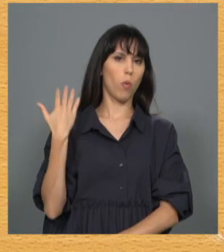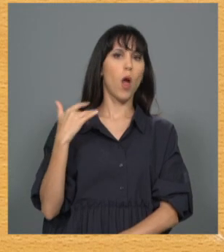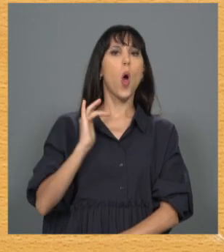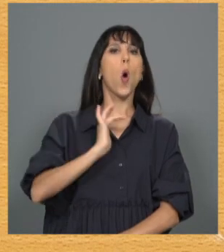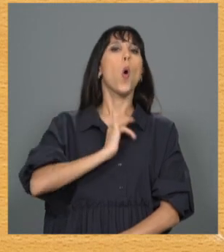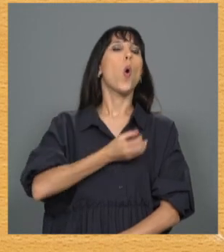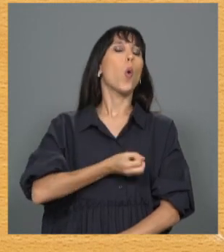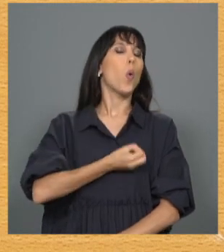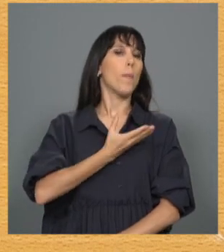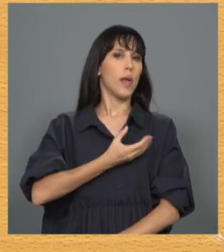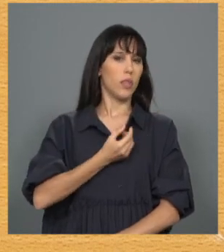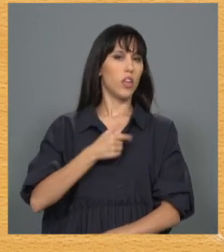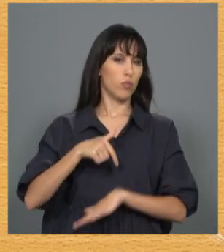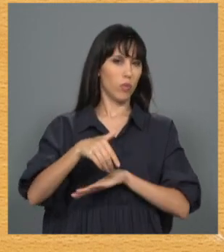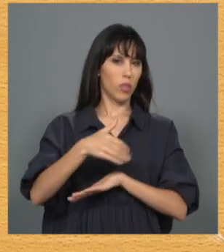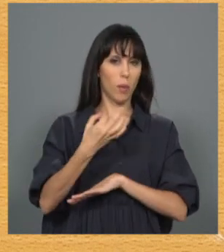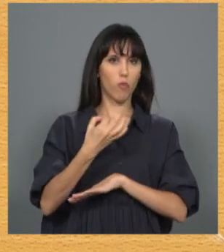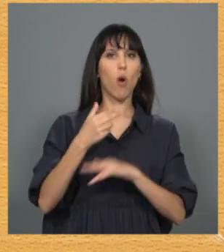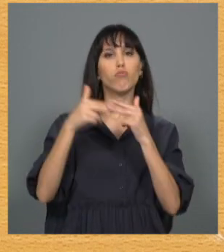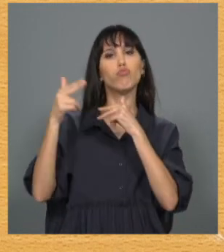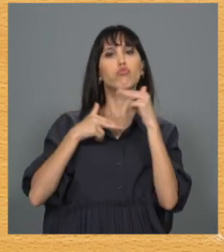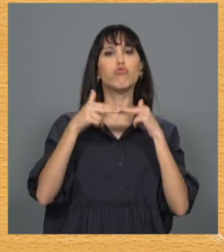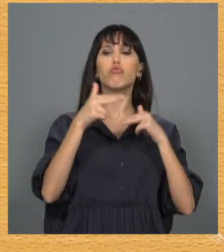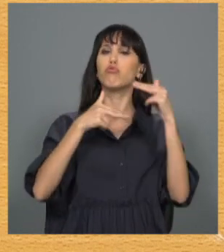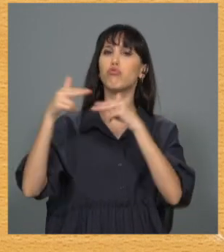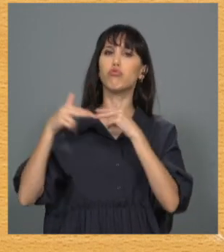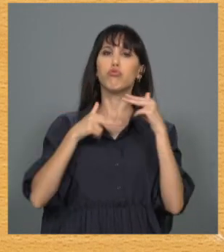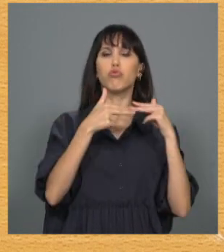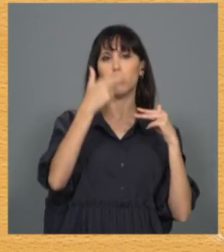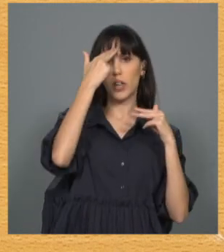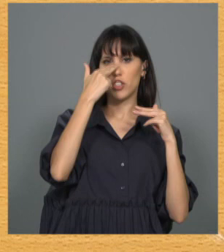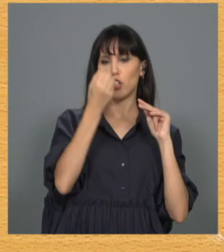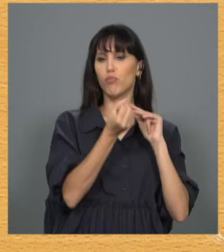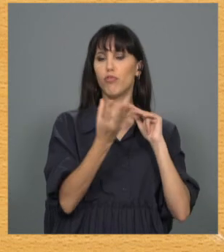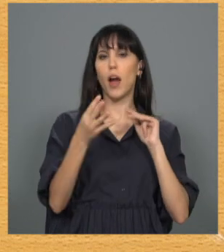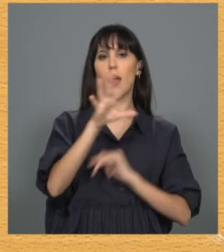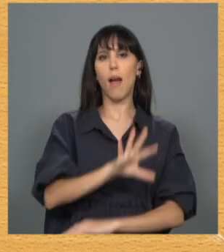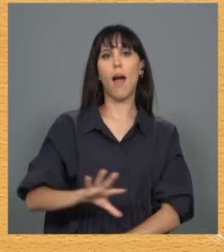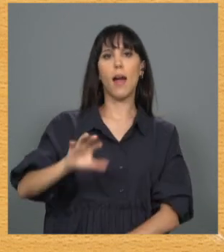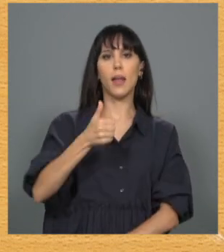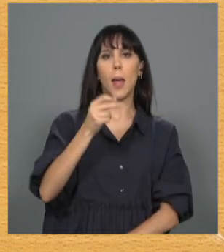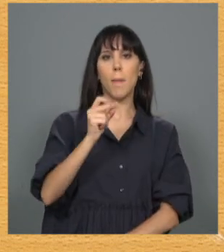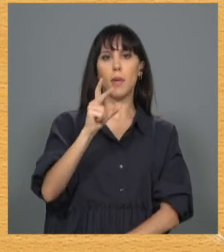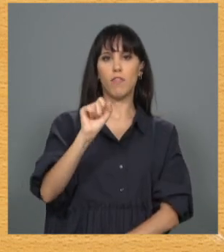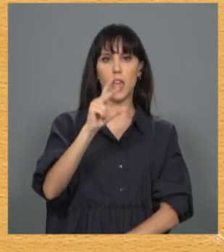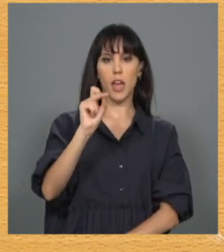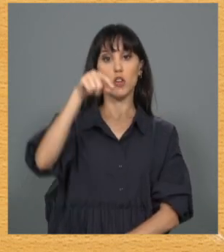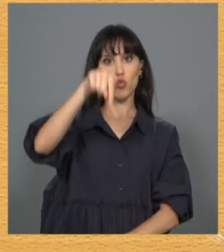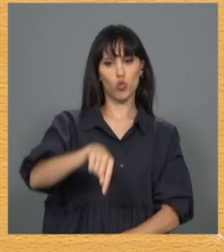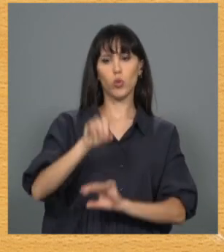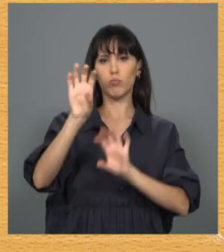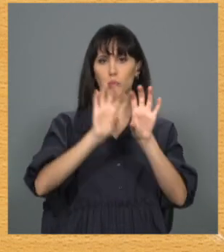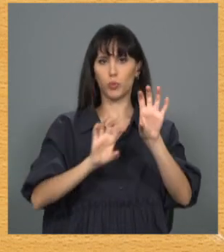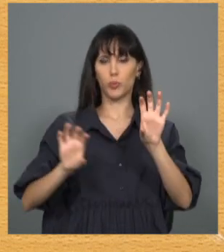construiu um conjunto de castelos ali no sul da Baviera. Ele é muito